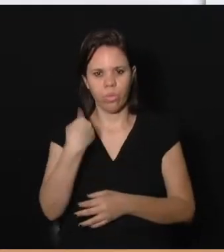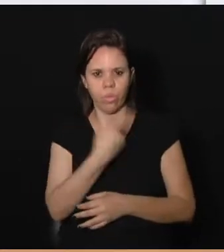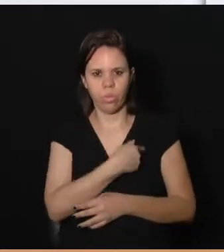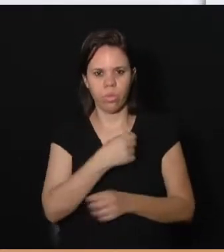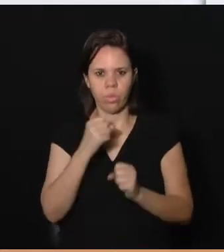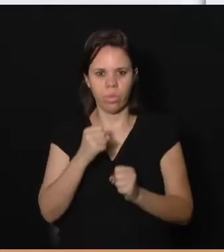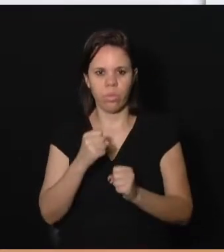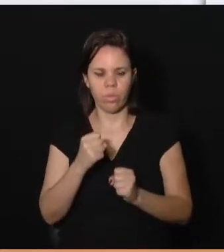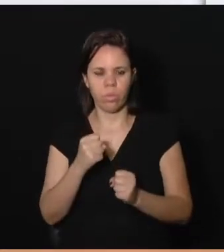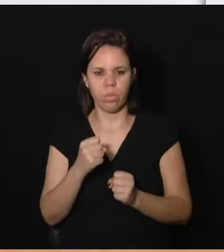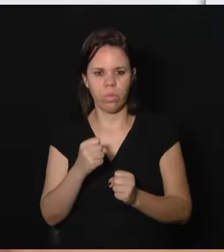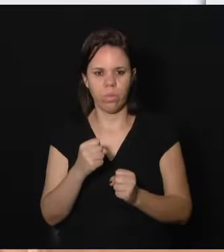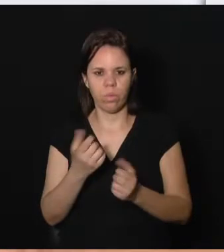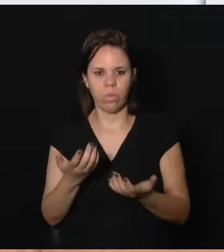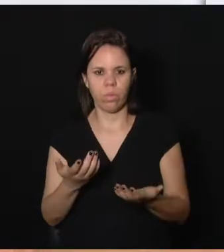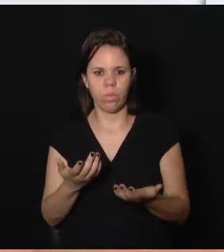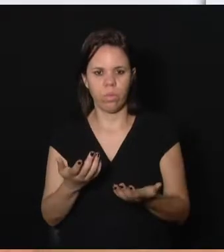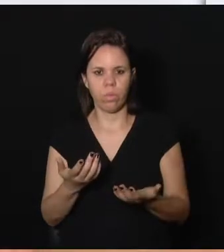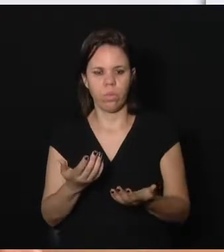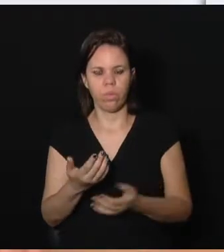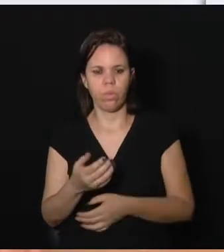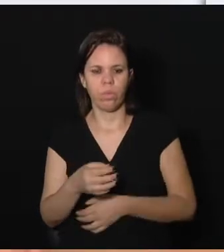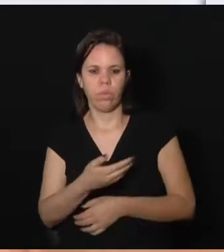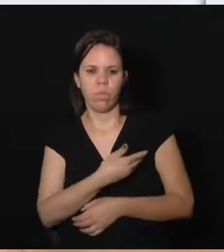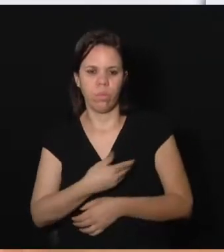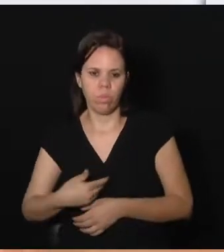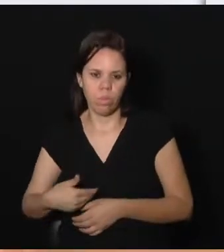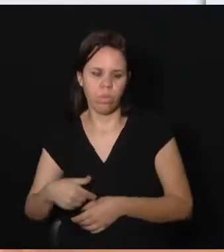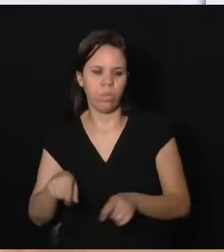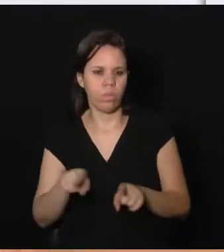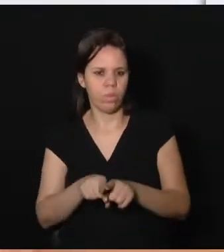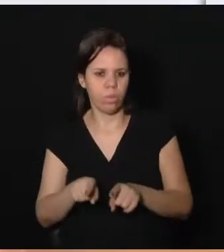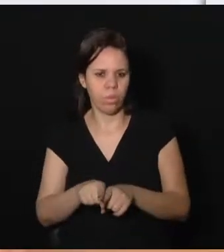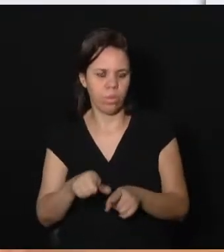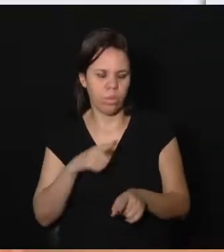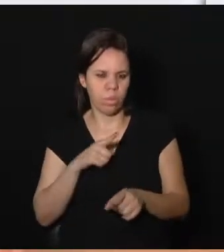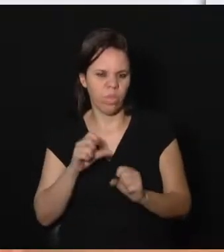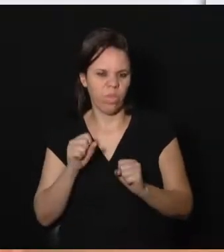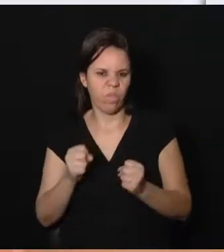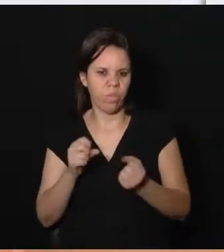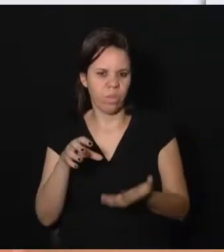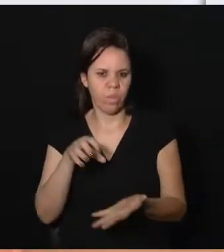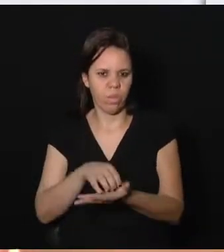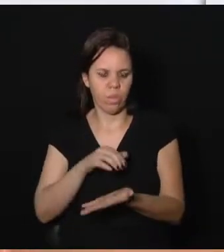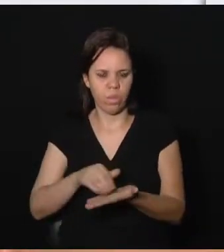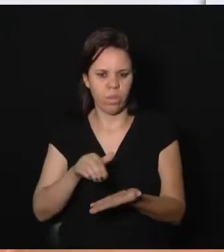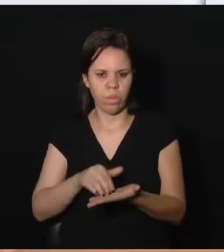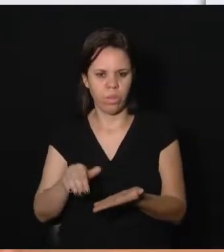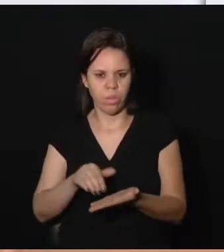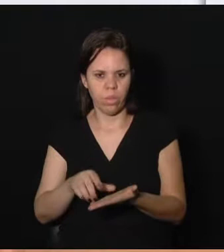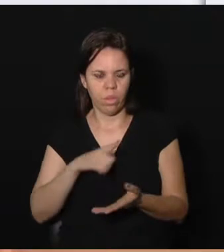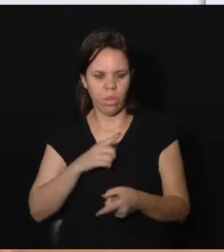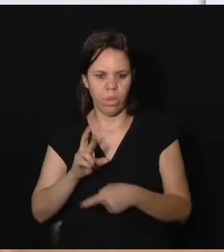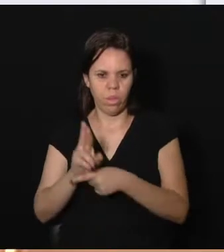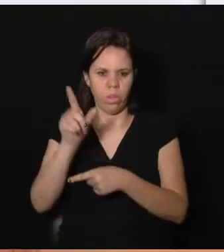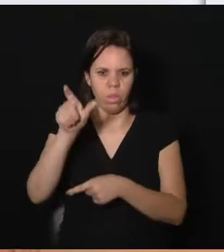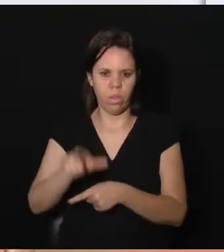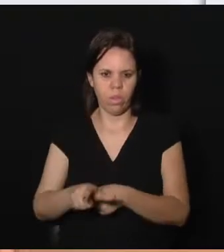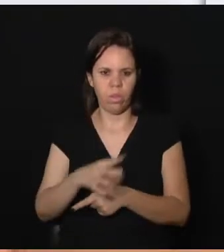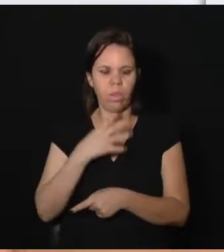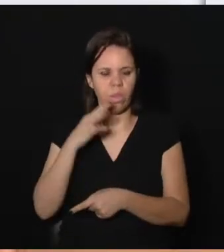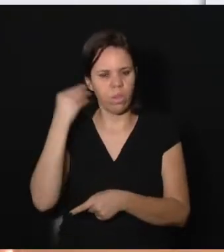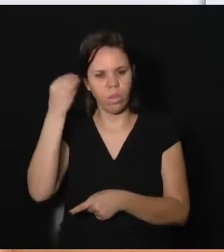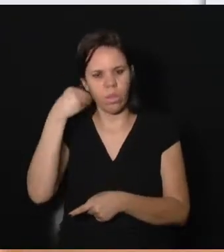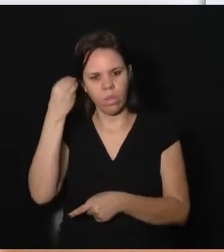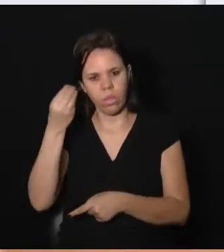poderíamos dar. Então, o executivo criar uma secretaria forte de comércio exterior, né, ter um representante que conheça,